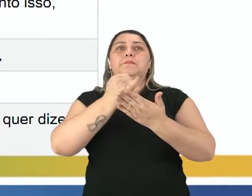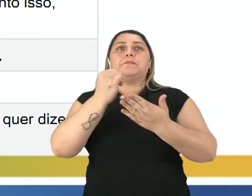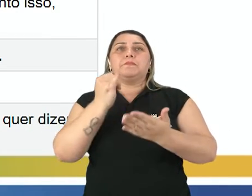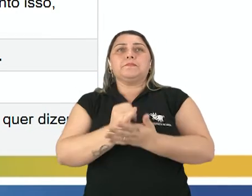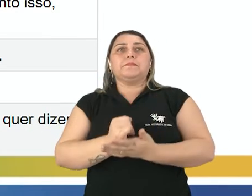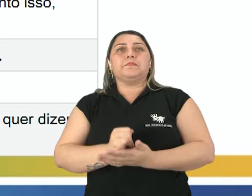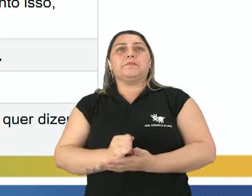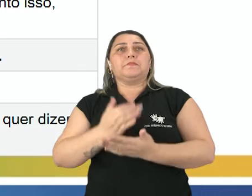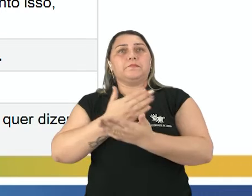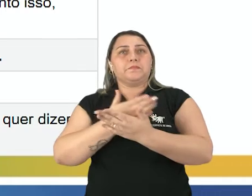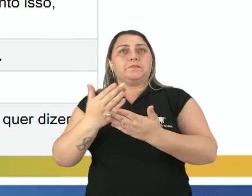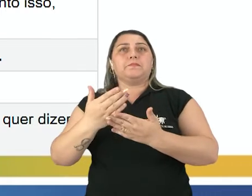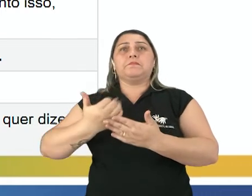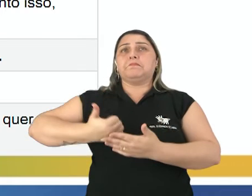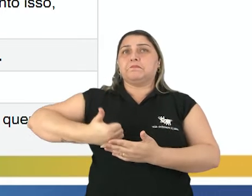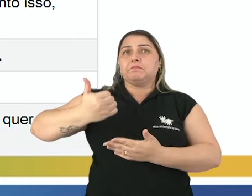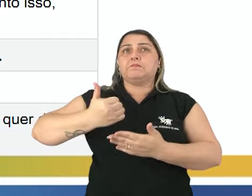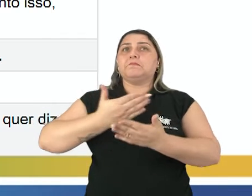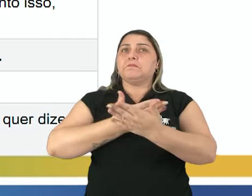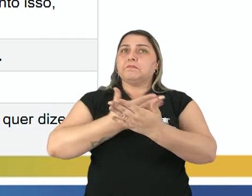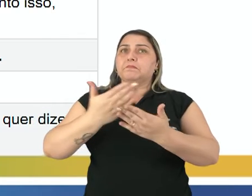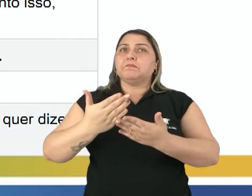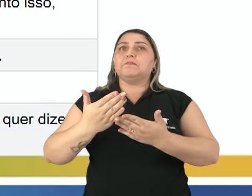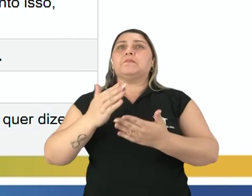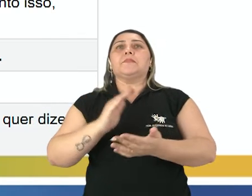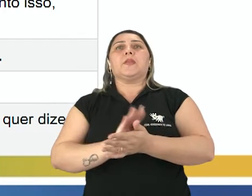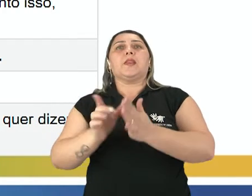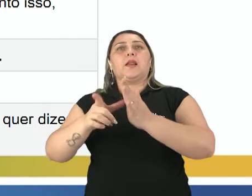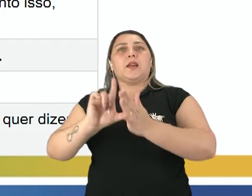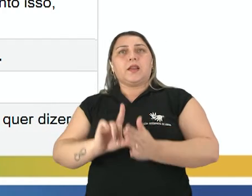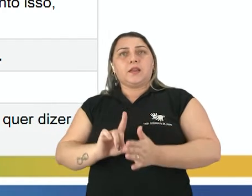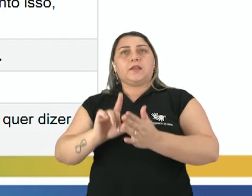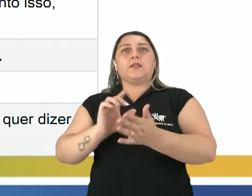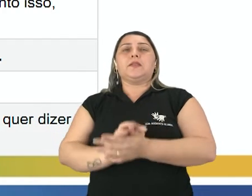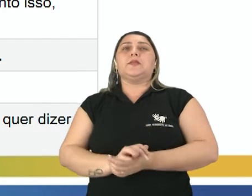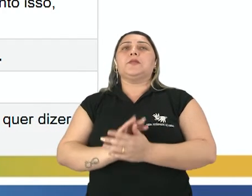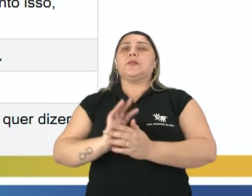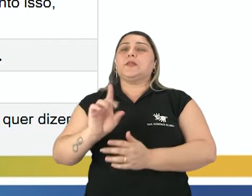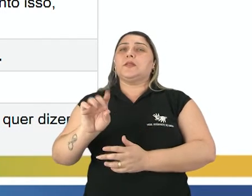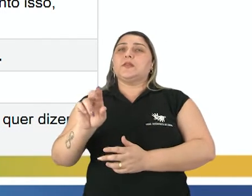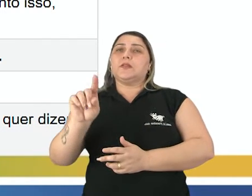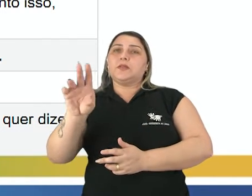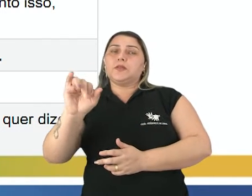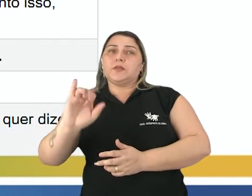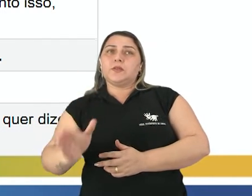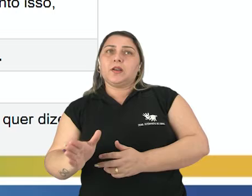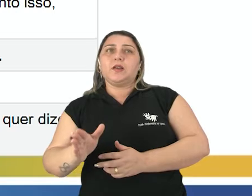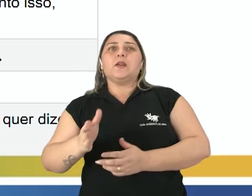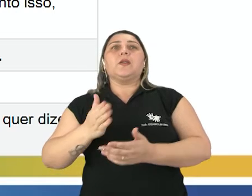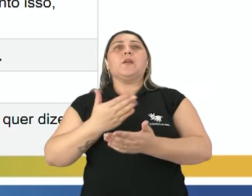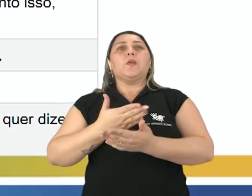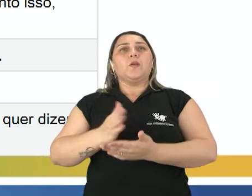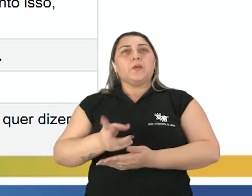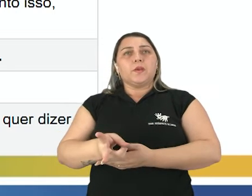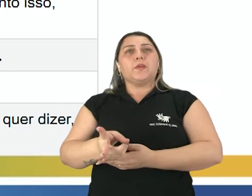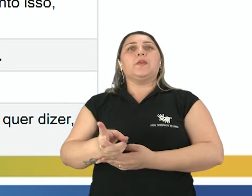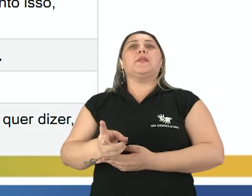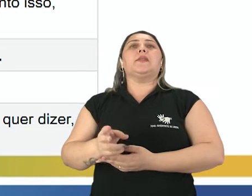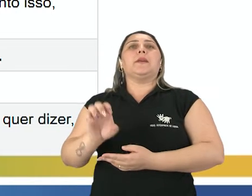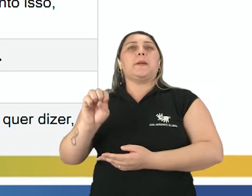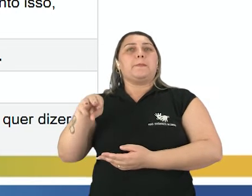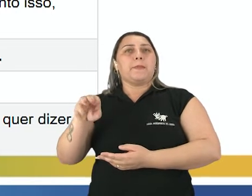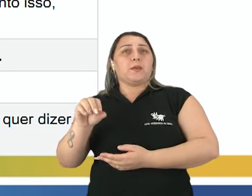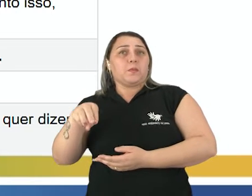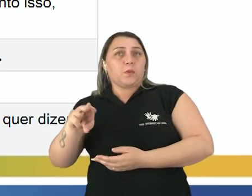inicialmente, primeiramente, antes de tudo, desde já, continuação, além disso, do mesmo